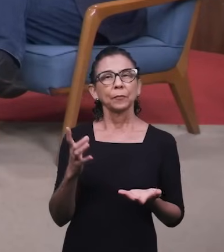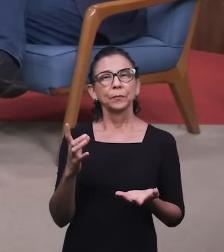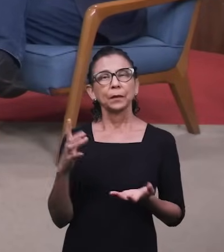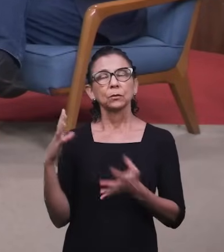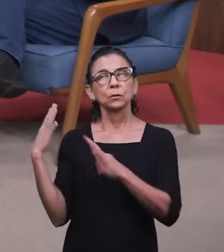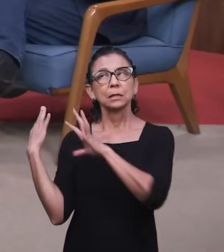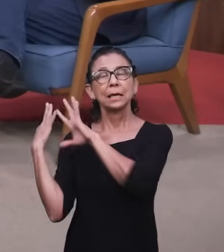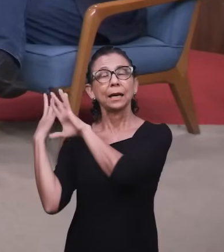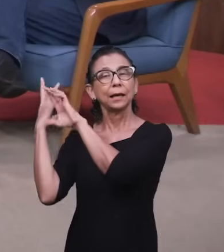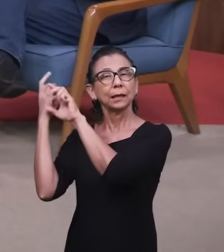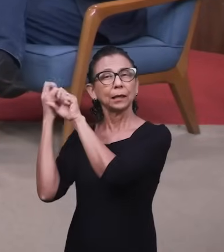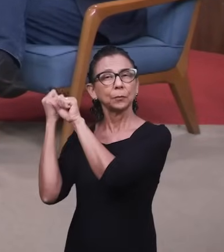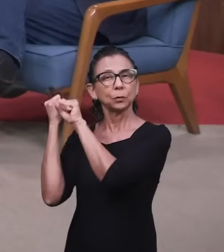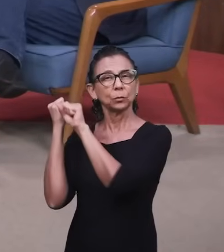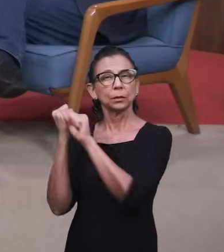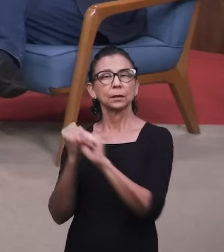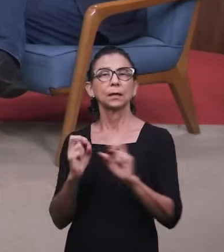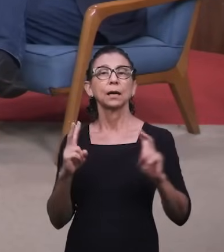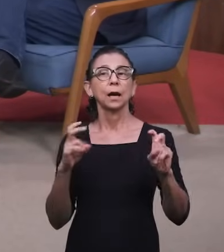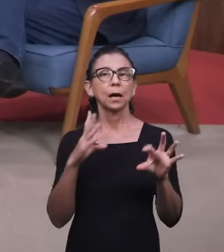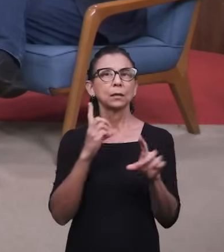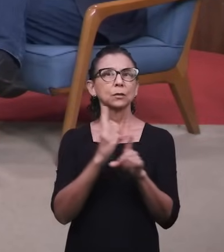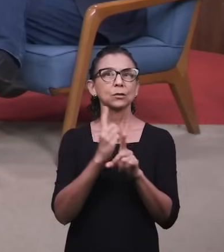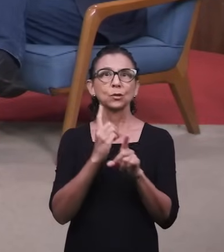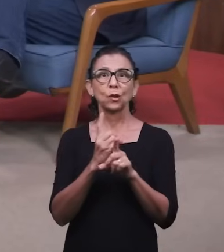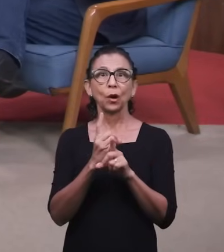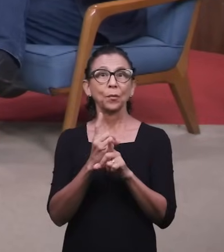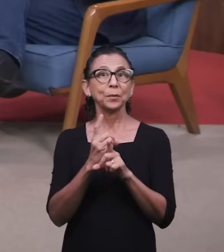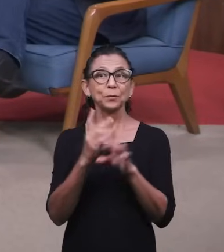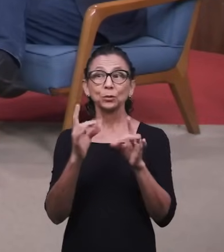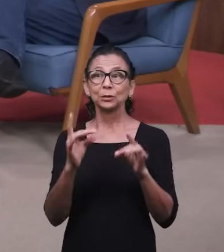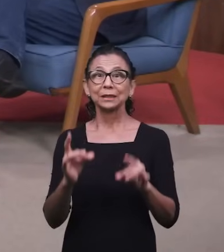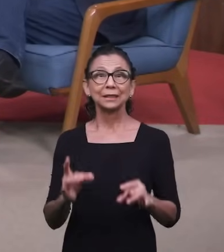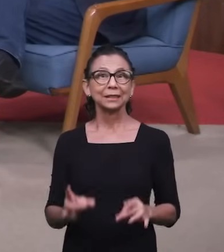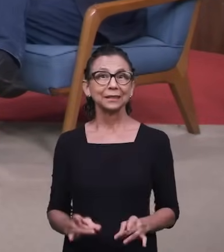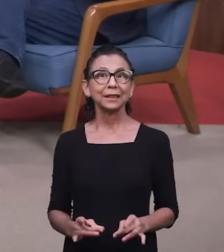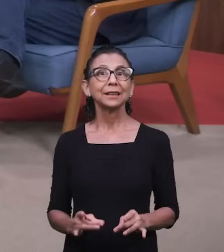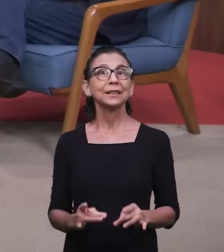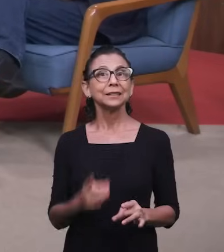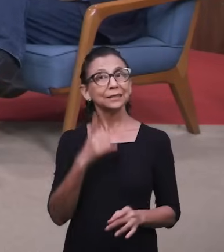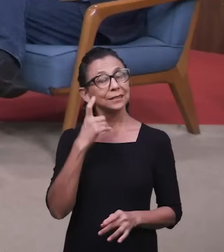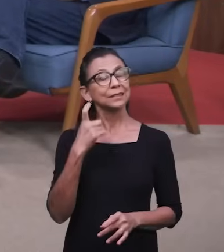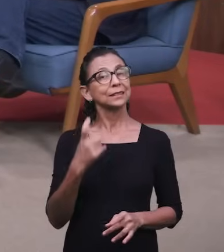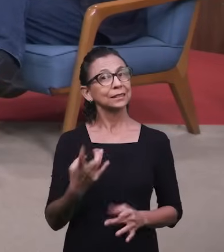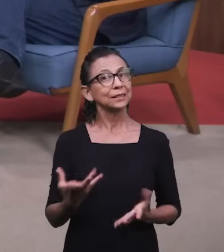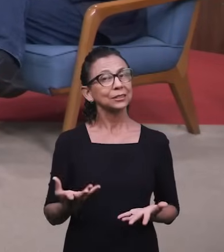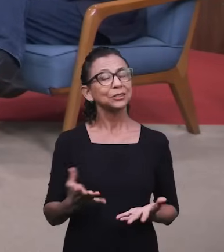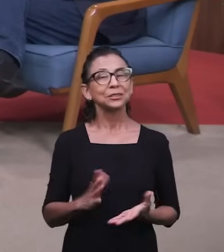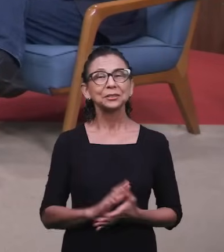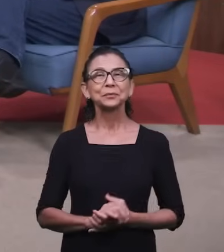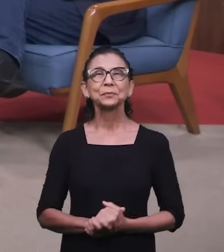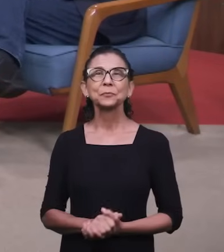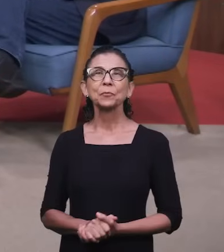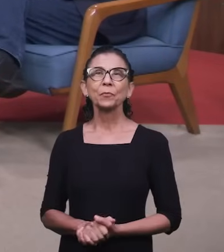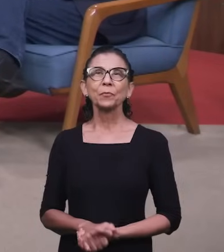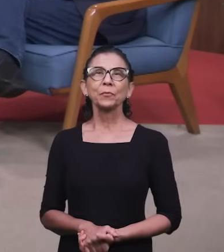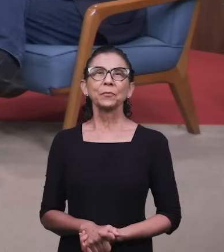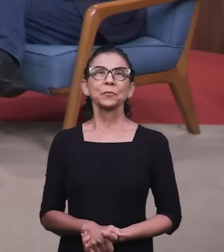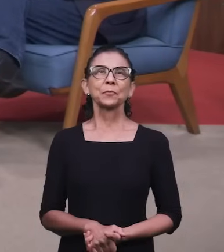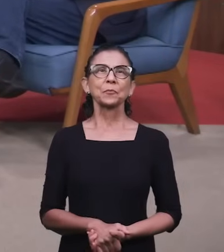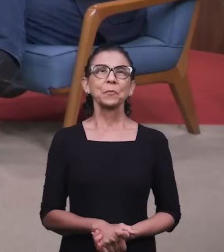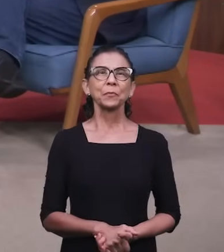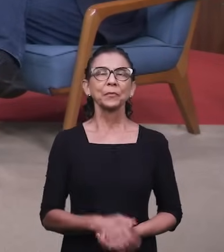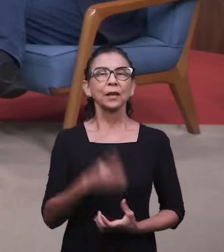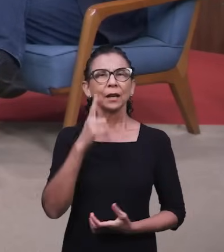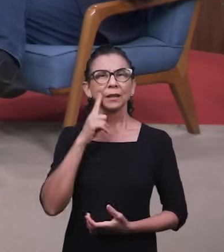revisitar esses assuntos, a gente acaba por descobrir muitas outras coisas. É claro, isso vai vai se multiplicando. Glórias a Deus.